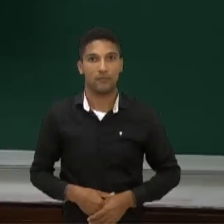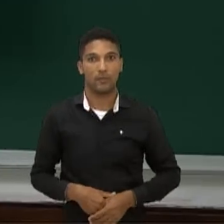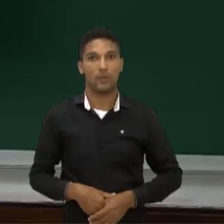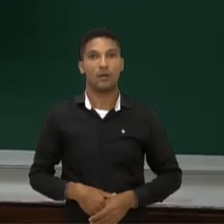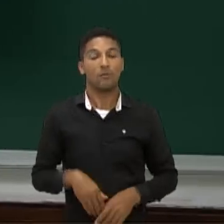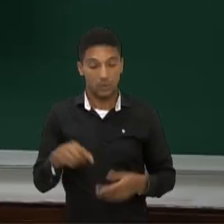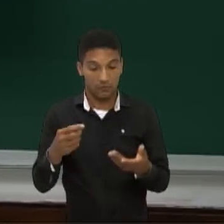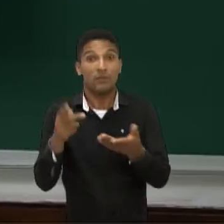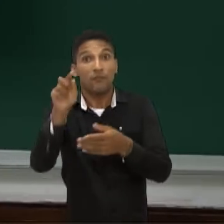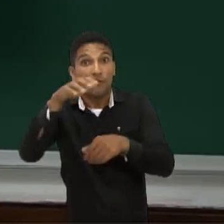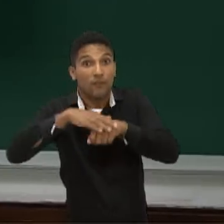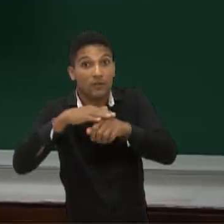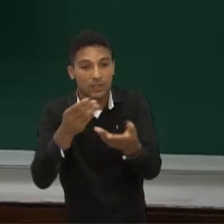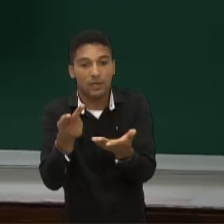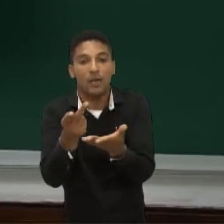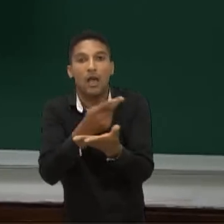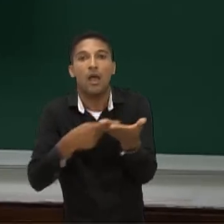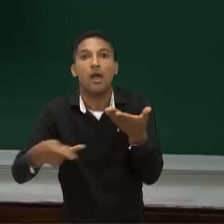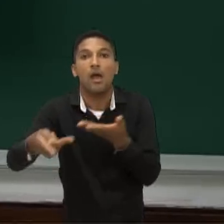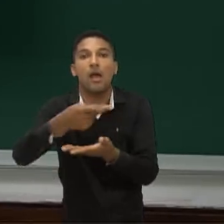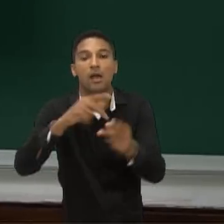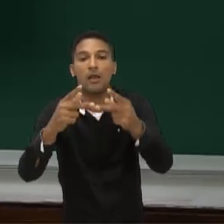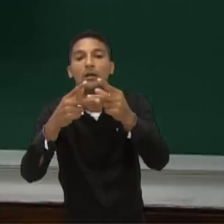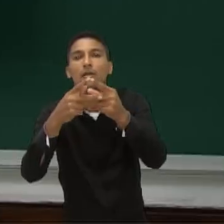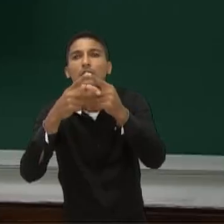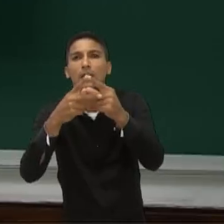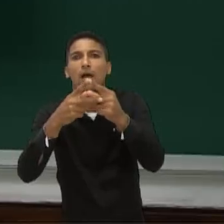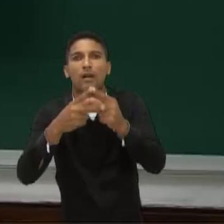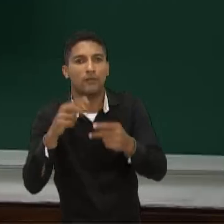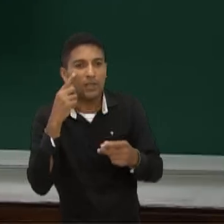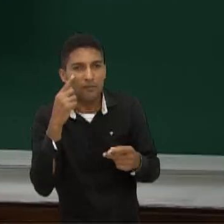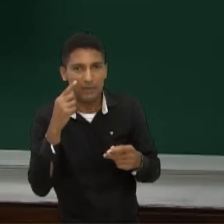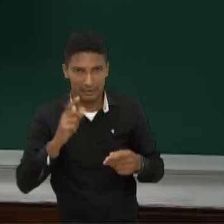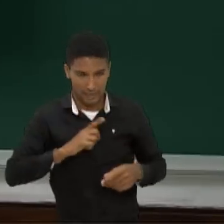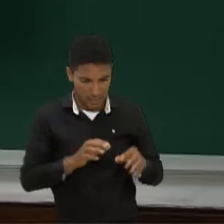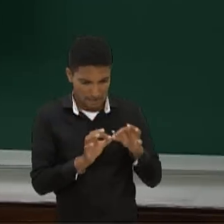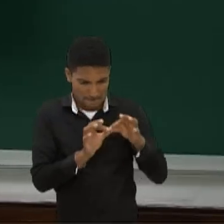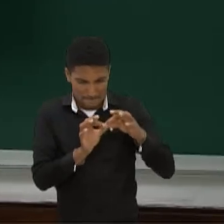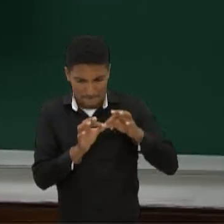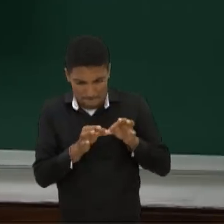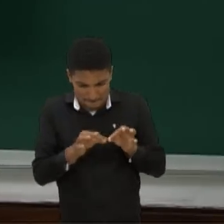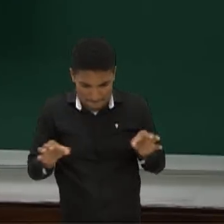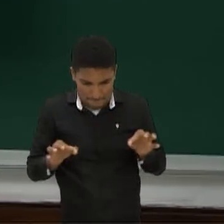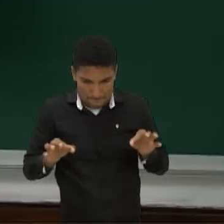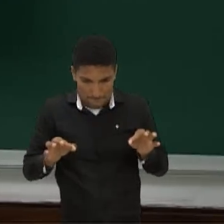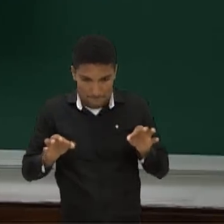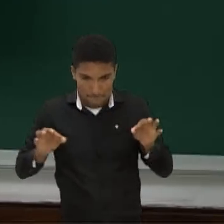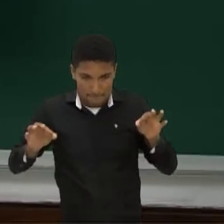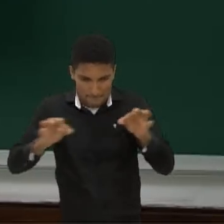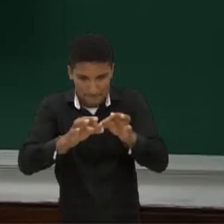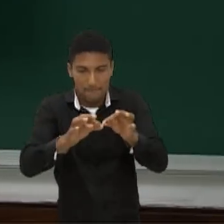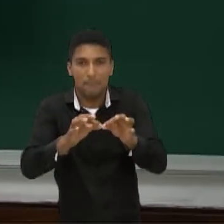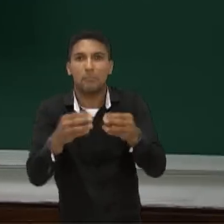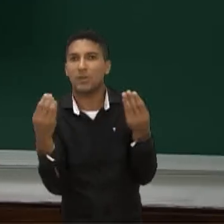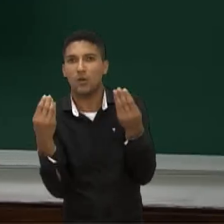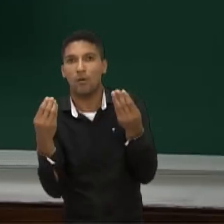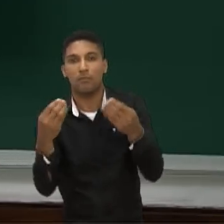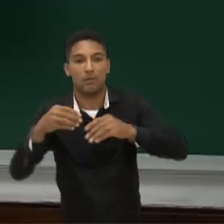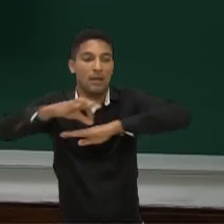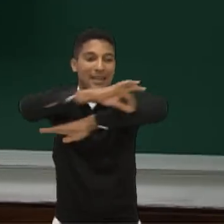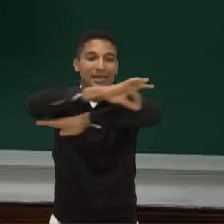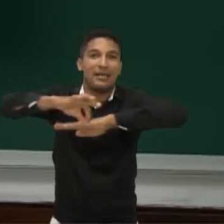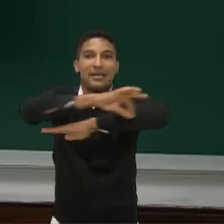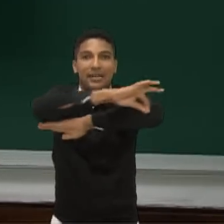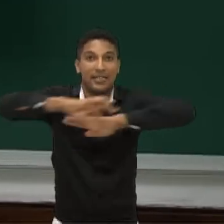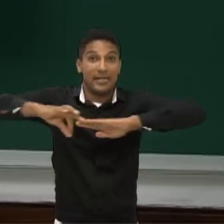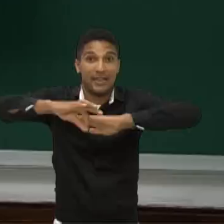no seu caderno, faça um triângulo aí, tenta ver se ele ficou com todas as medidas iguais. Mas como, professora? Como que eu vou medir? Vocês podem tentar usar a reguinha ali